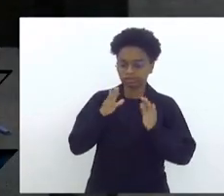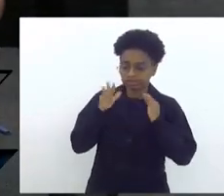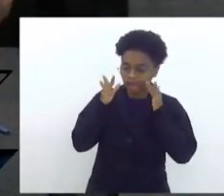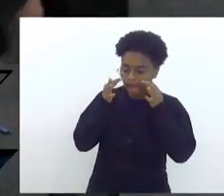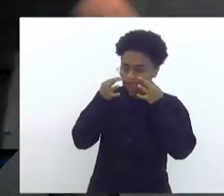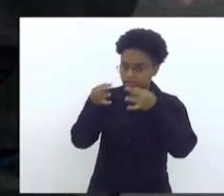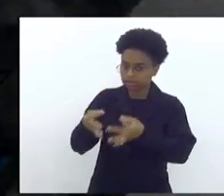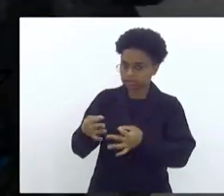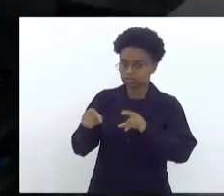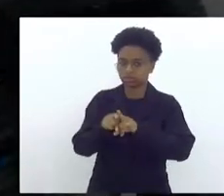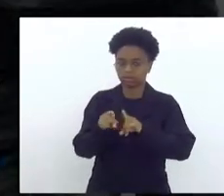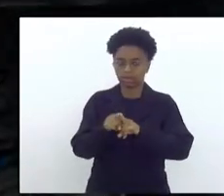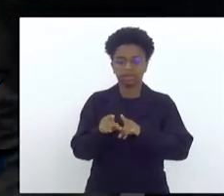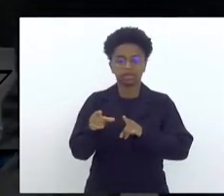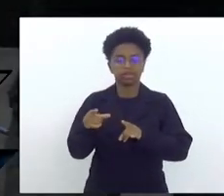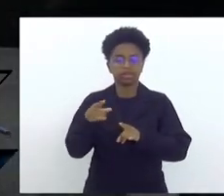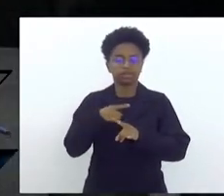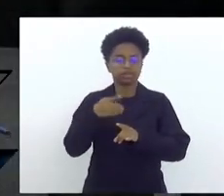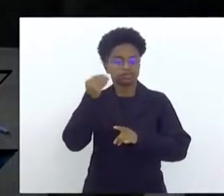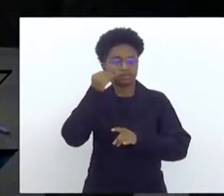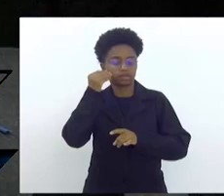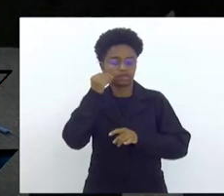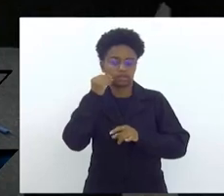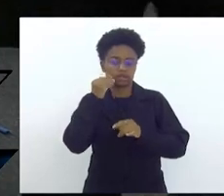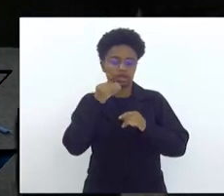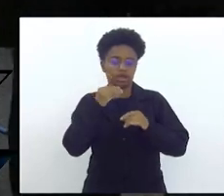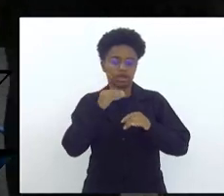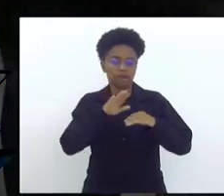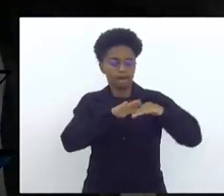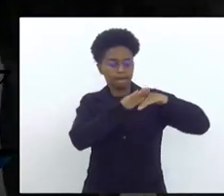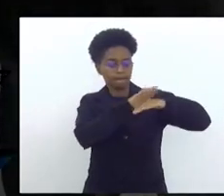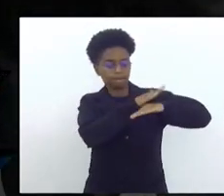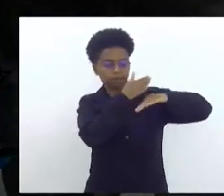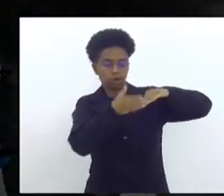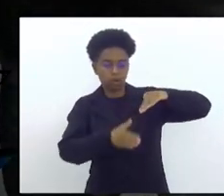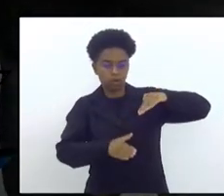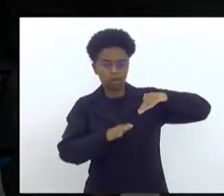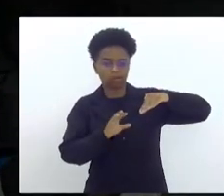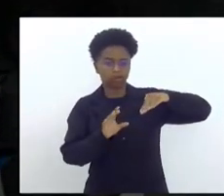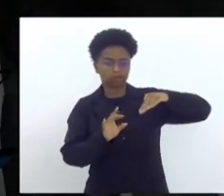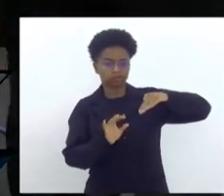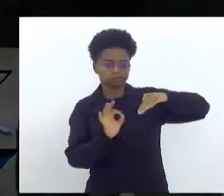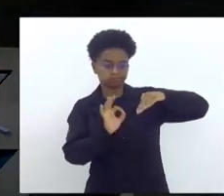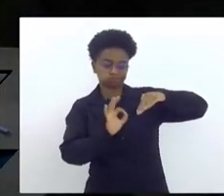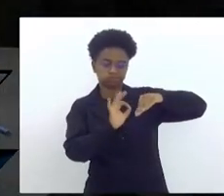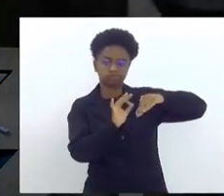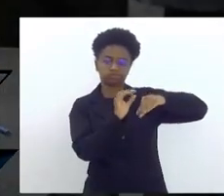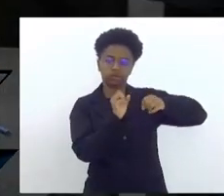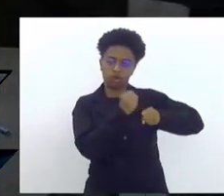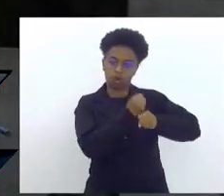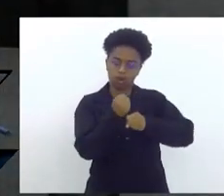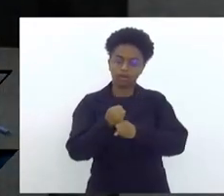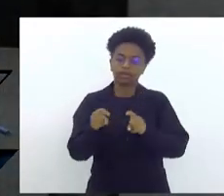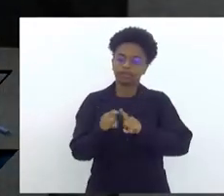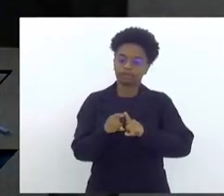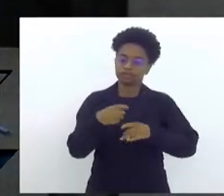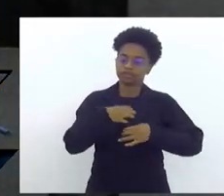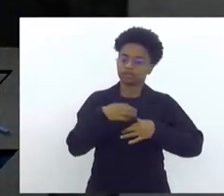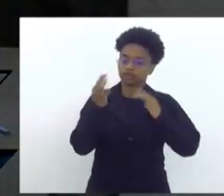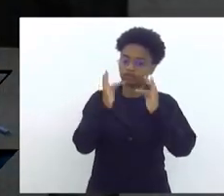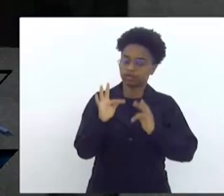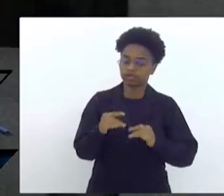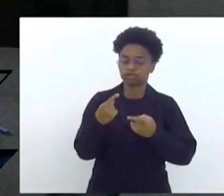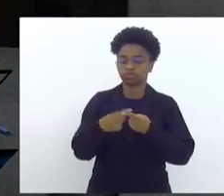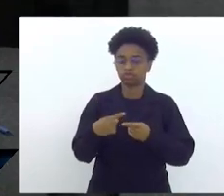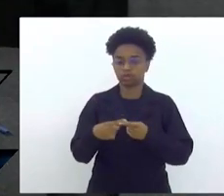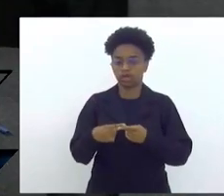municípios na contenção de encostas nas dragagens dos rios e tudo que a gente precisa e fico feliz satisfeito que o governo que a gente